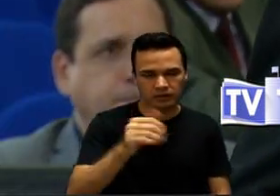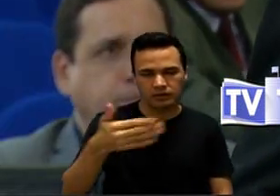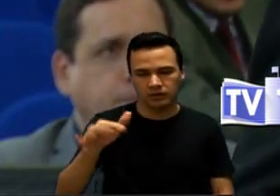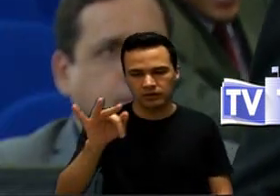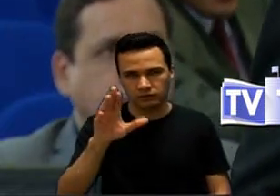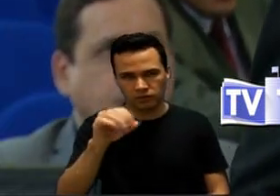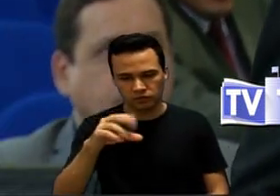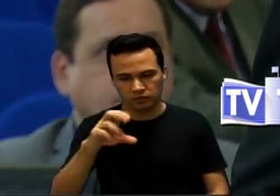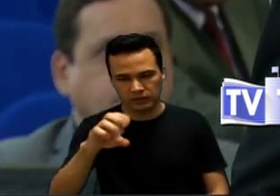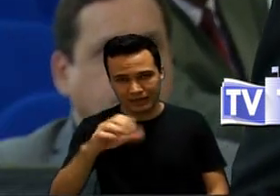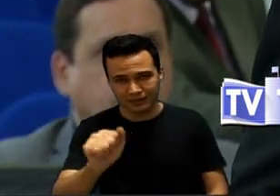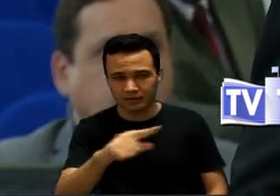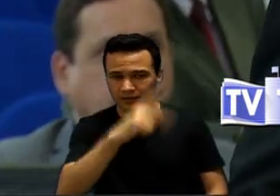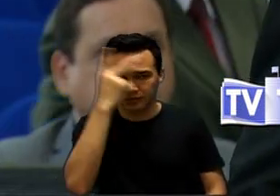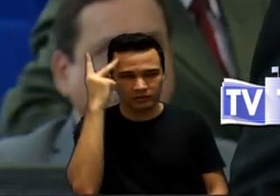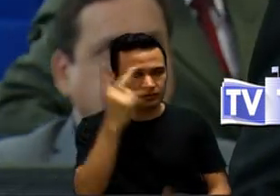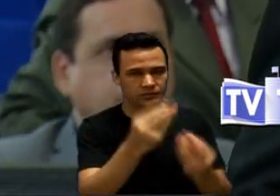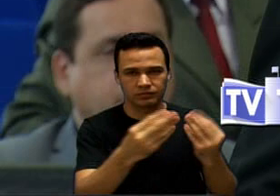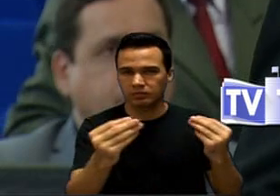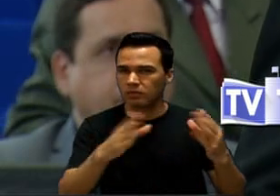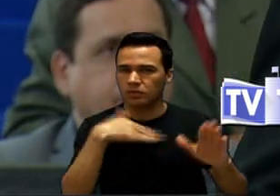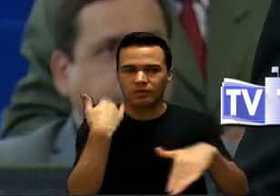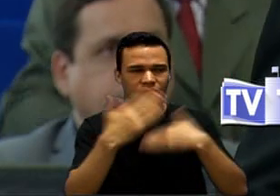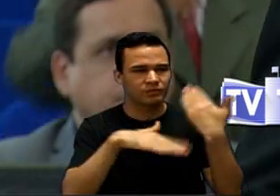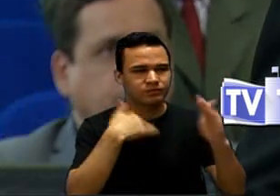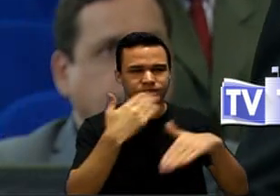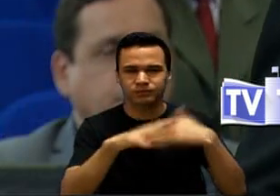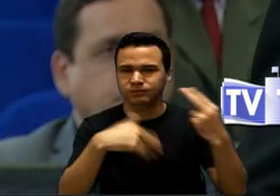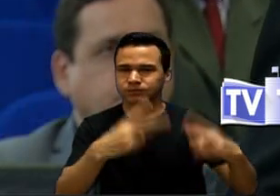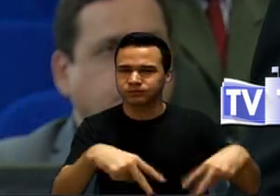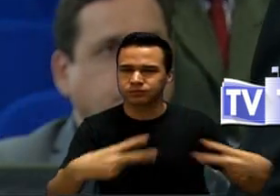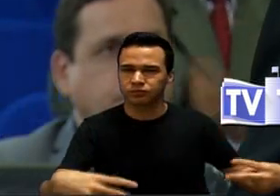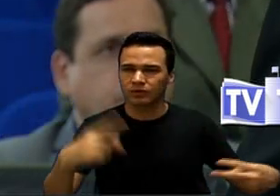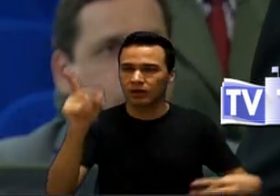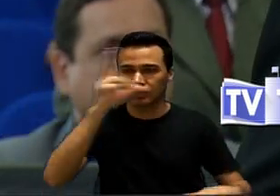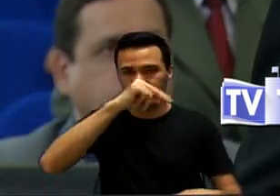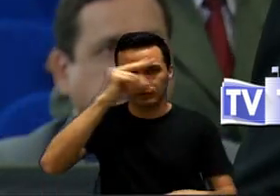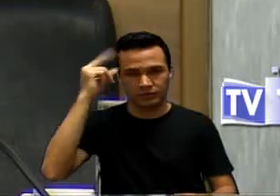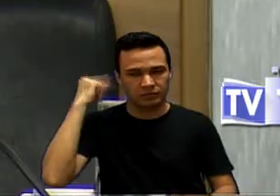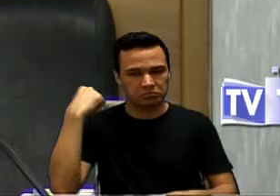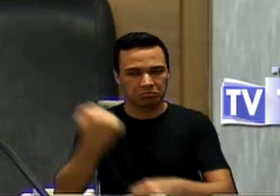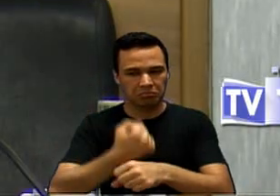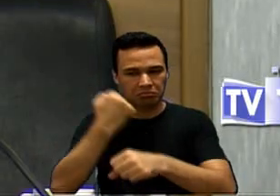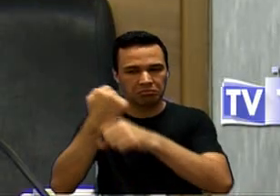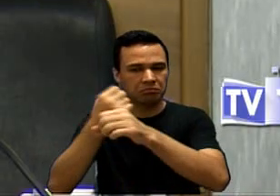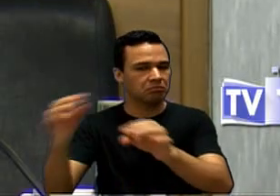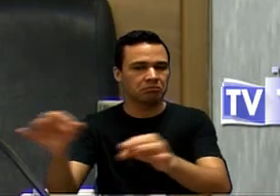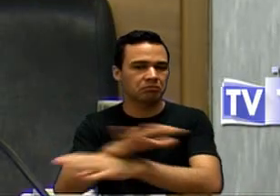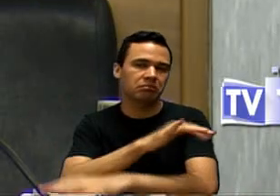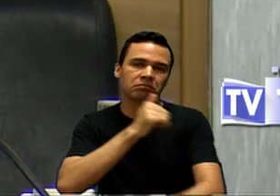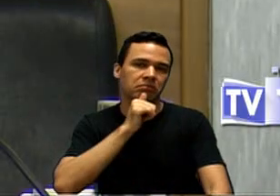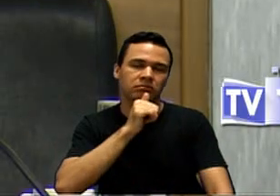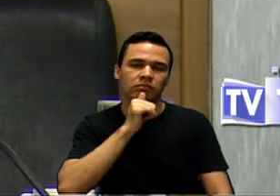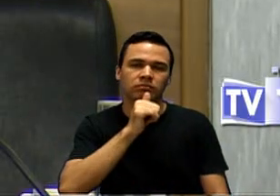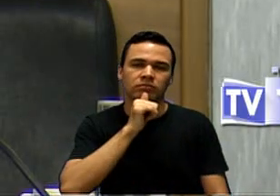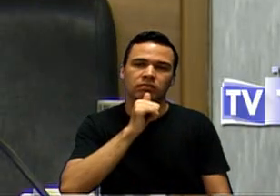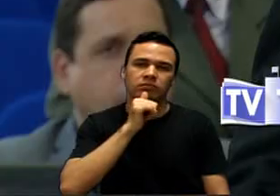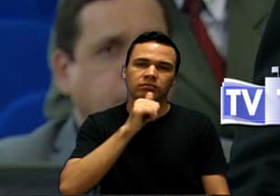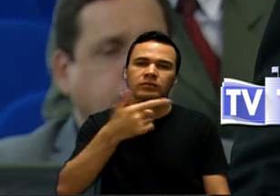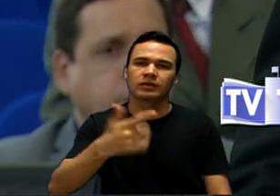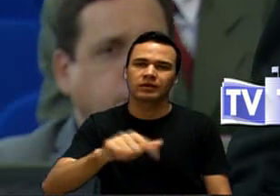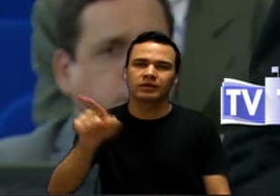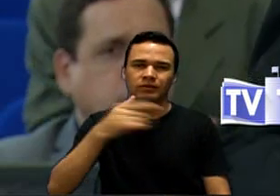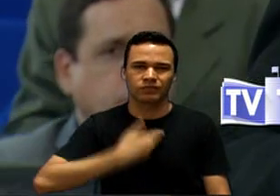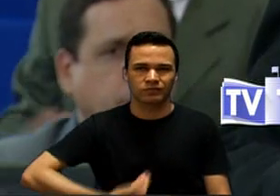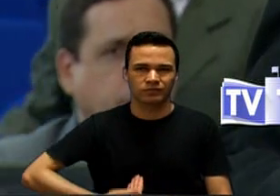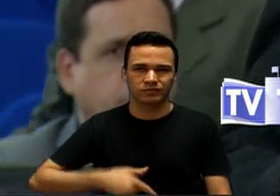nossa cidade e da nossa região. E o governo municipal tomou providência no sentido de terminar aquela obra. Inclusive, esse